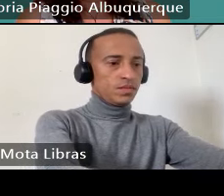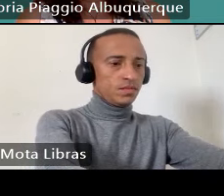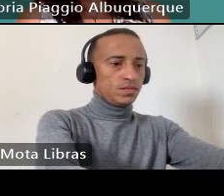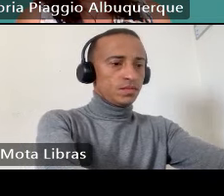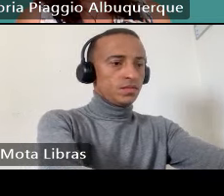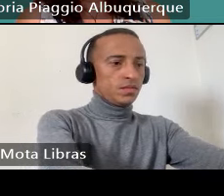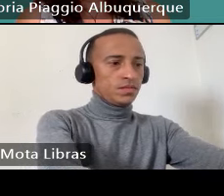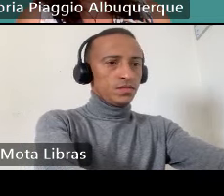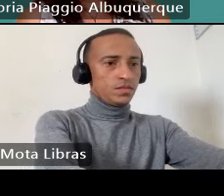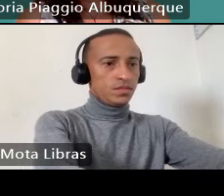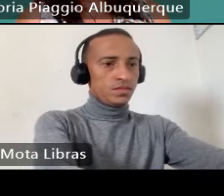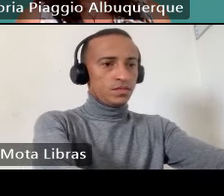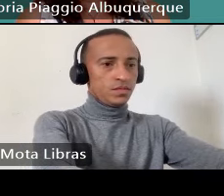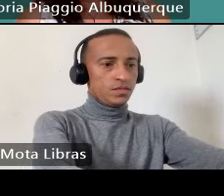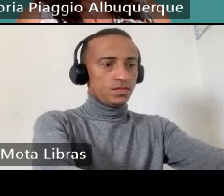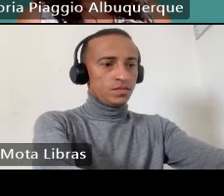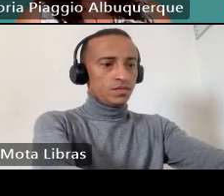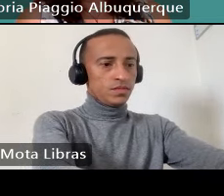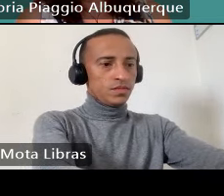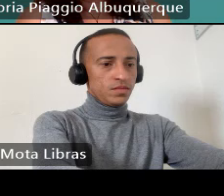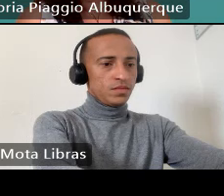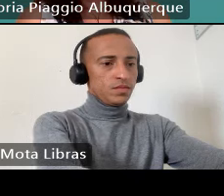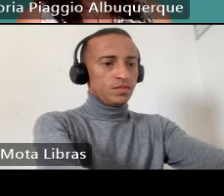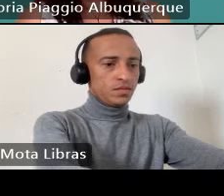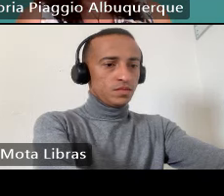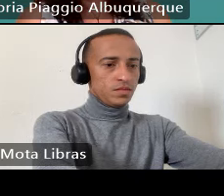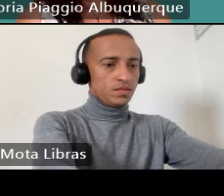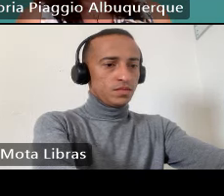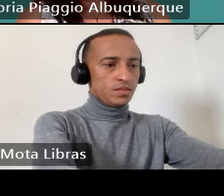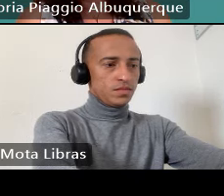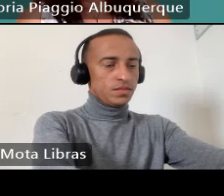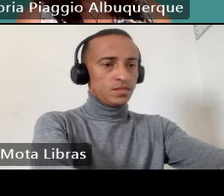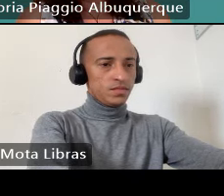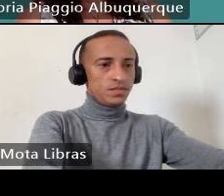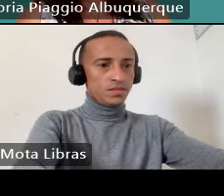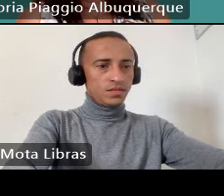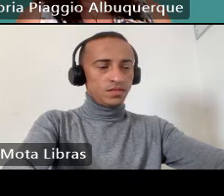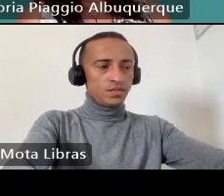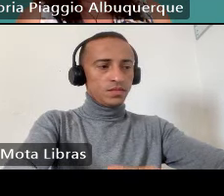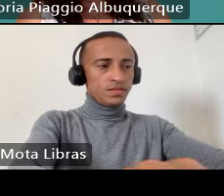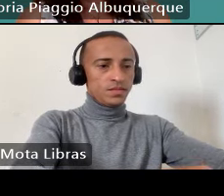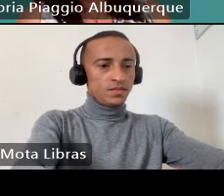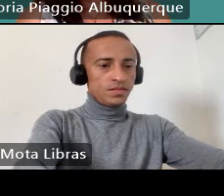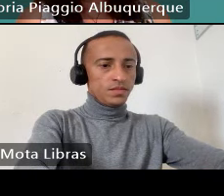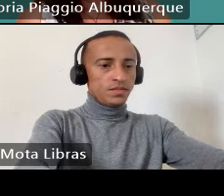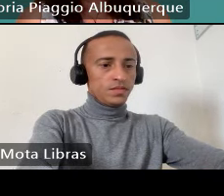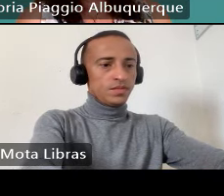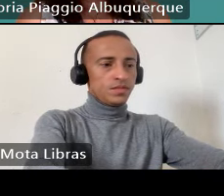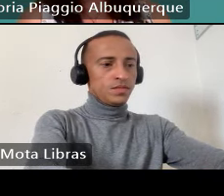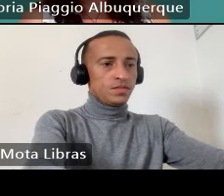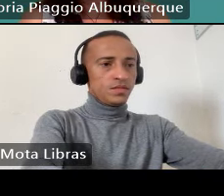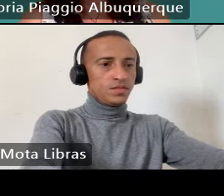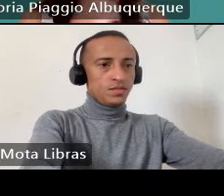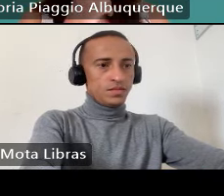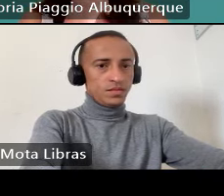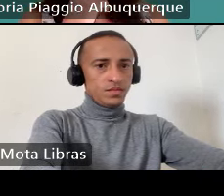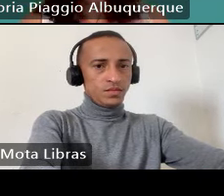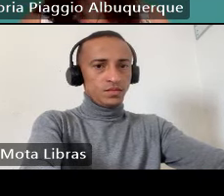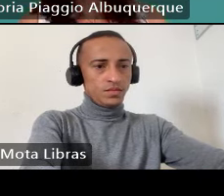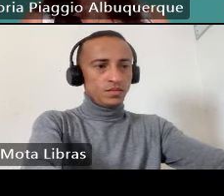gera Então como que a gente equilibra responsabilidade e risco ainda mais em um contexto em que a gente tem essa Grand